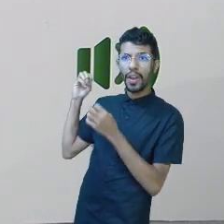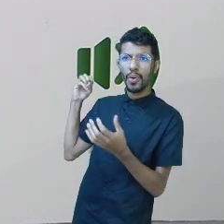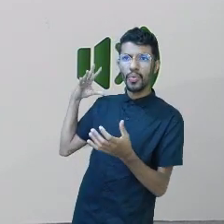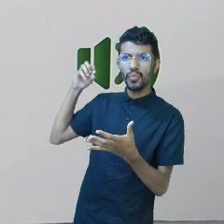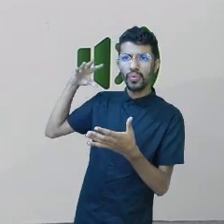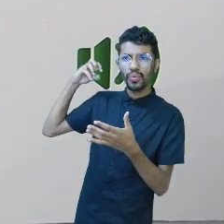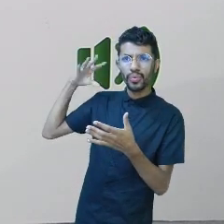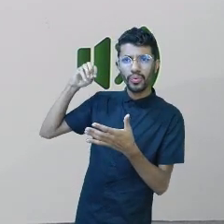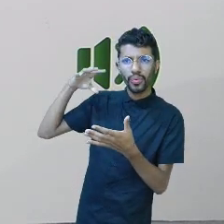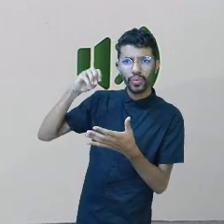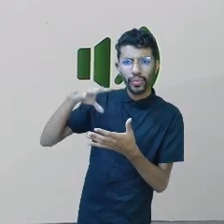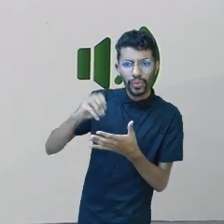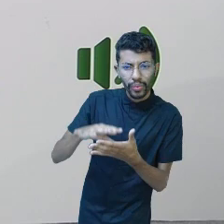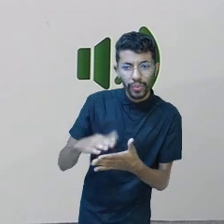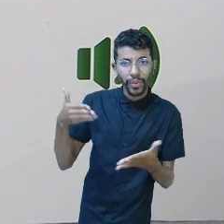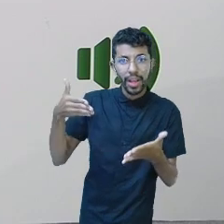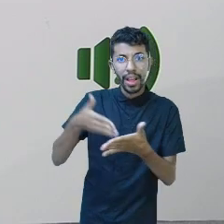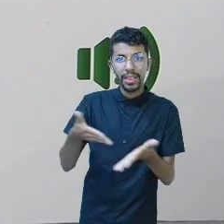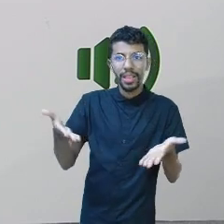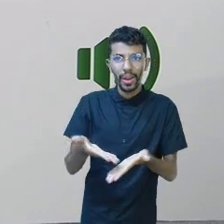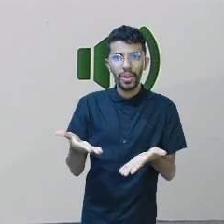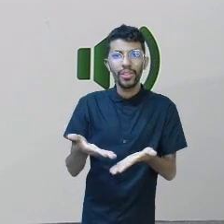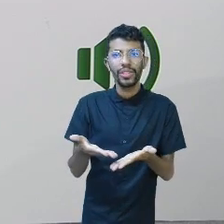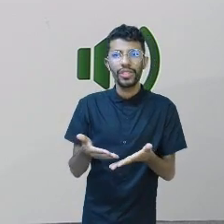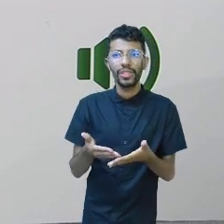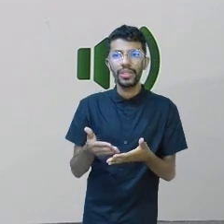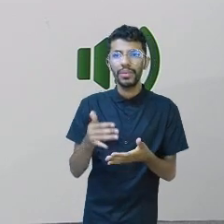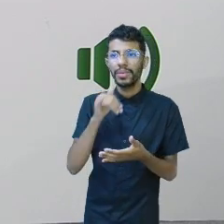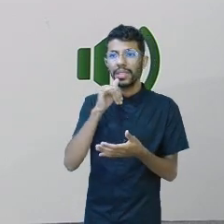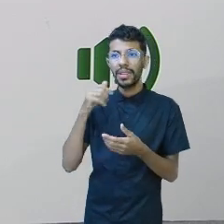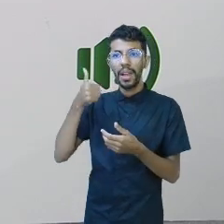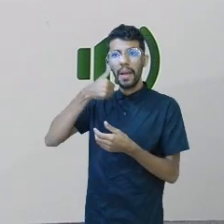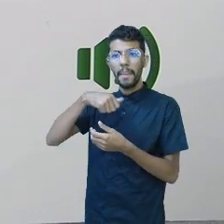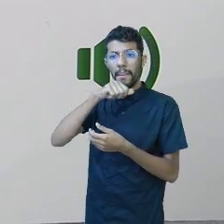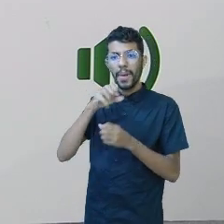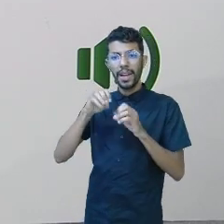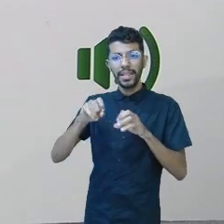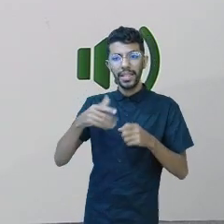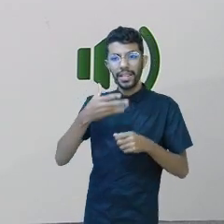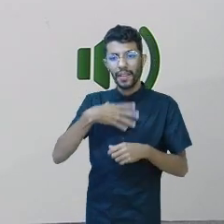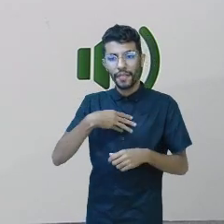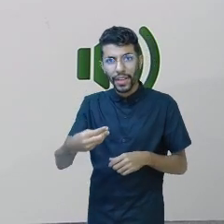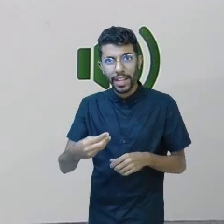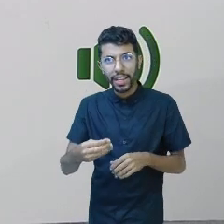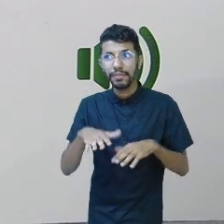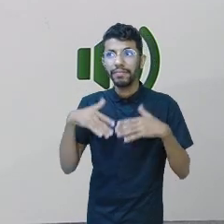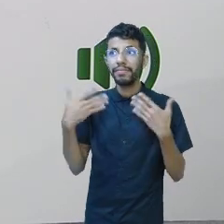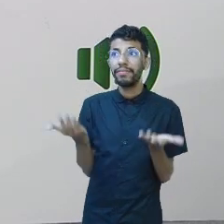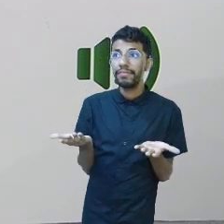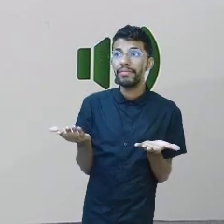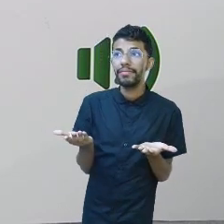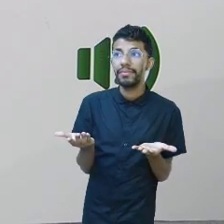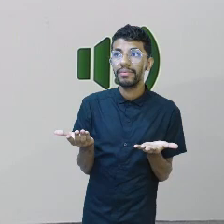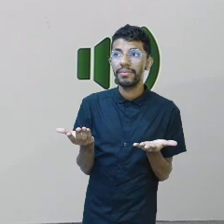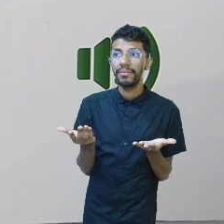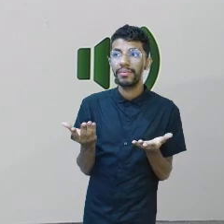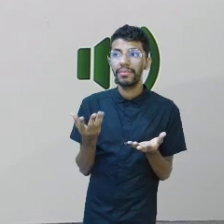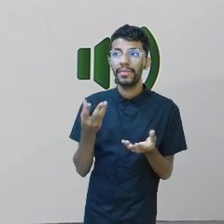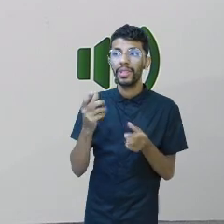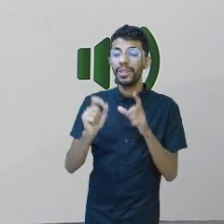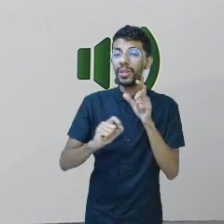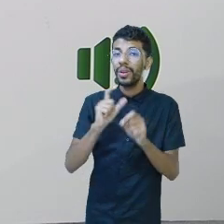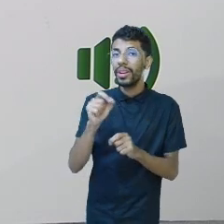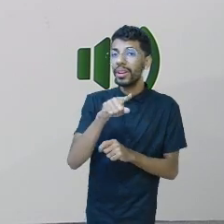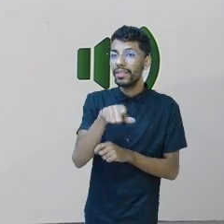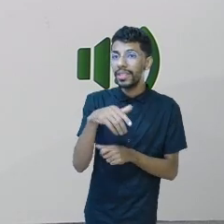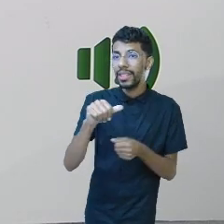mãe para filho, de pai para filho? Ou vovó, a vovó ensina, né? E aí, o que você vai